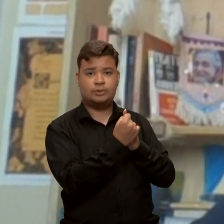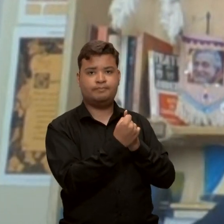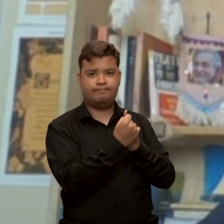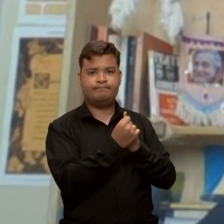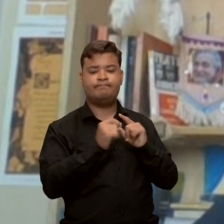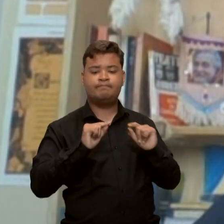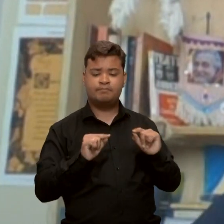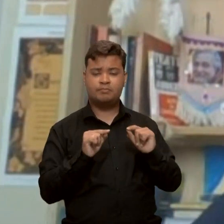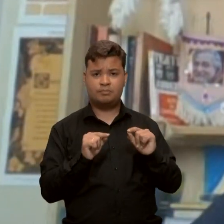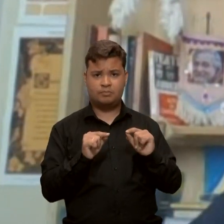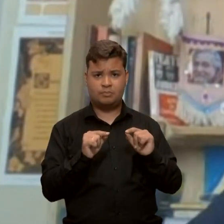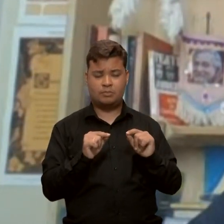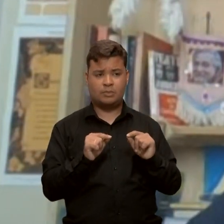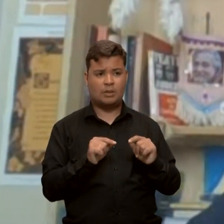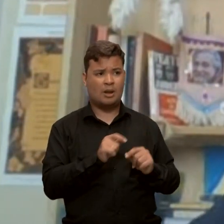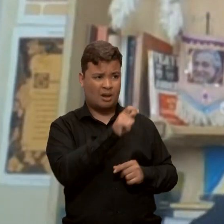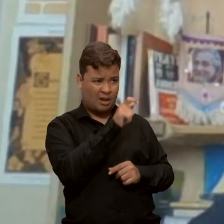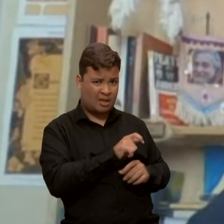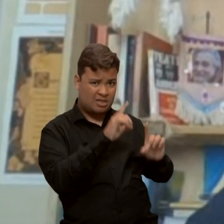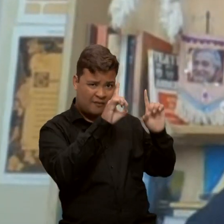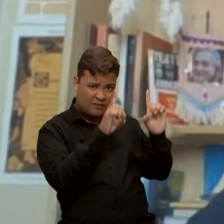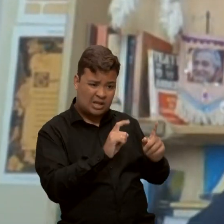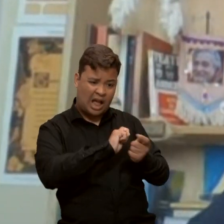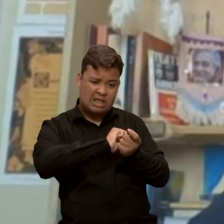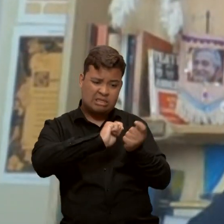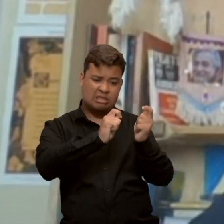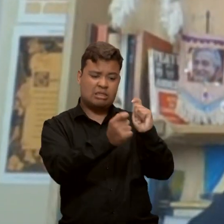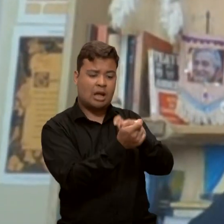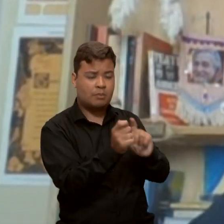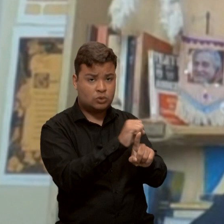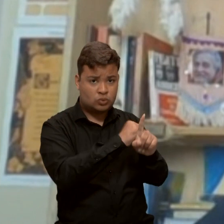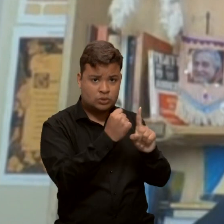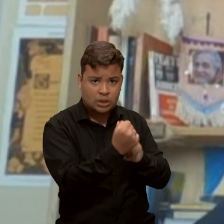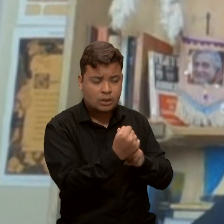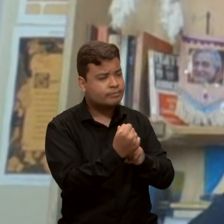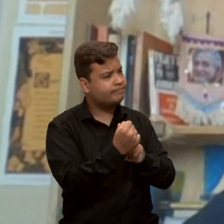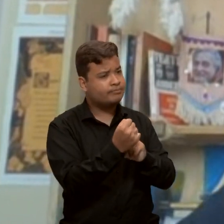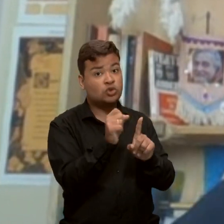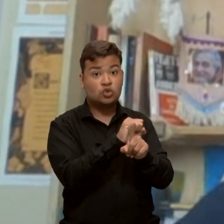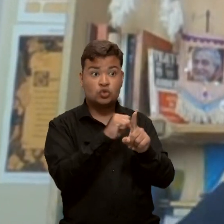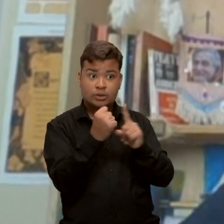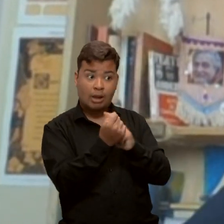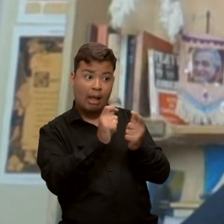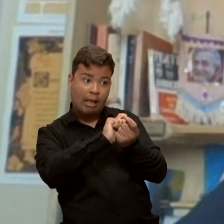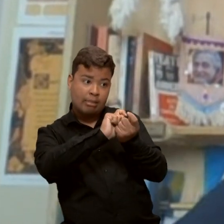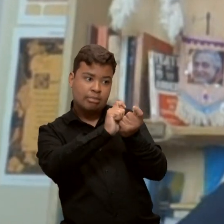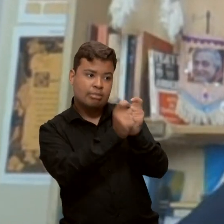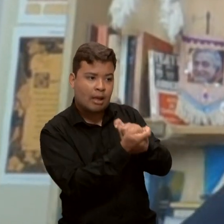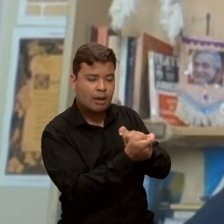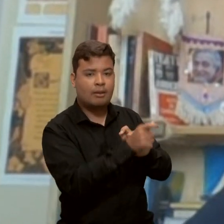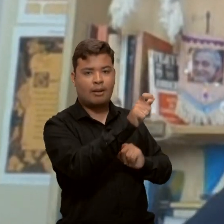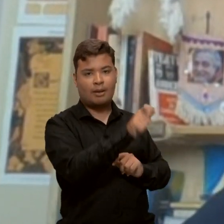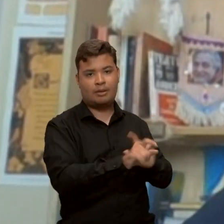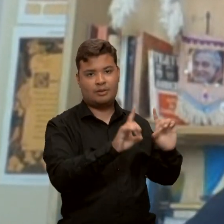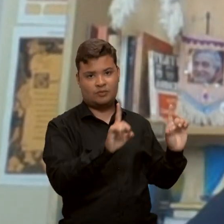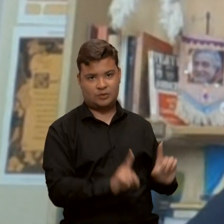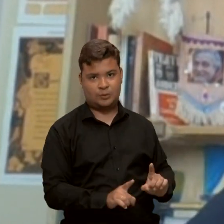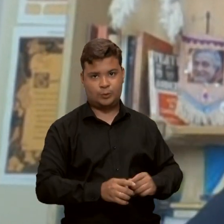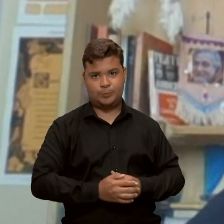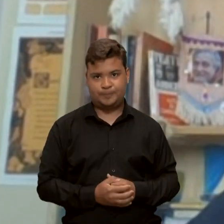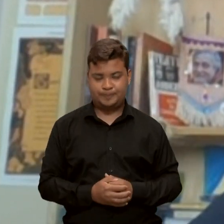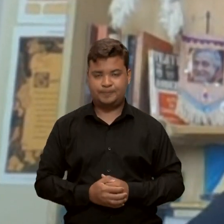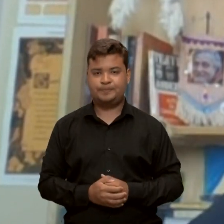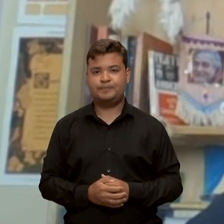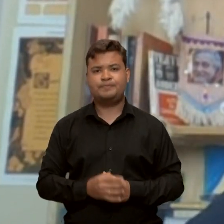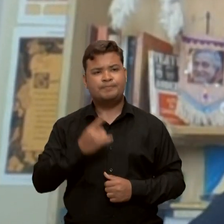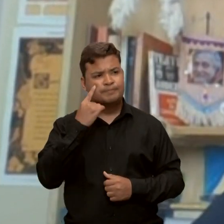deficiência que tem que se adaptar à sociedade, mas é o contrário. A sociedade que tem que se adaptar à pessoa com deficiência. Então, todos os espaços,